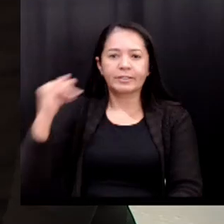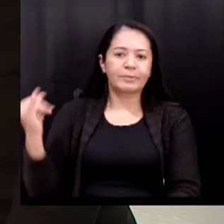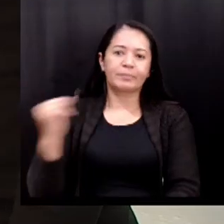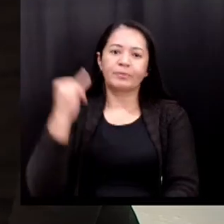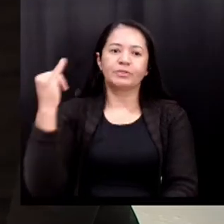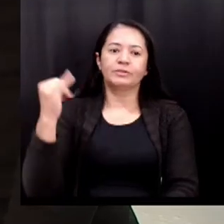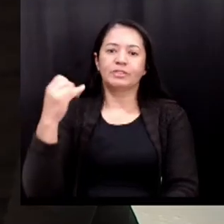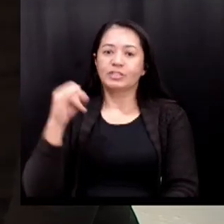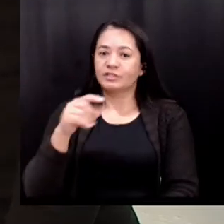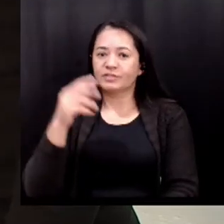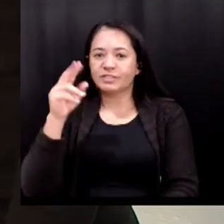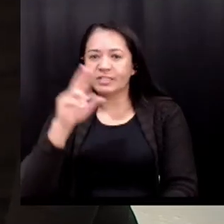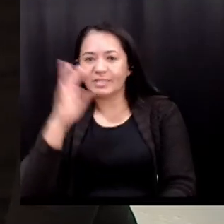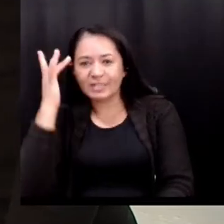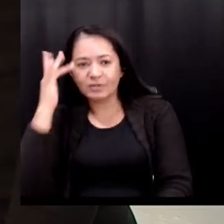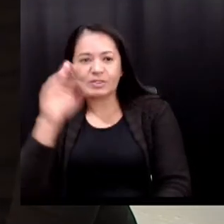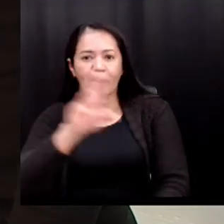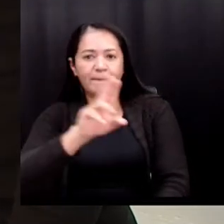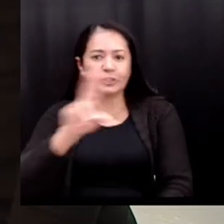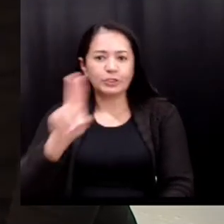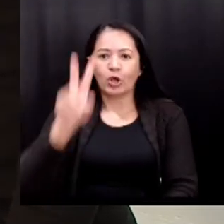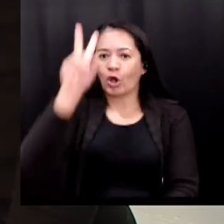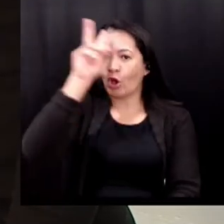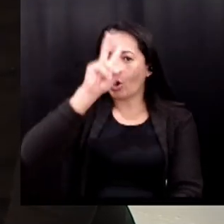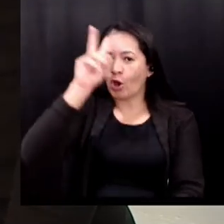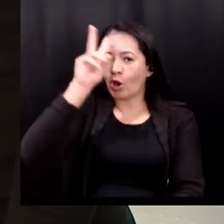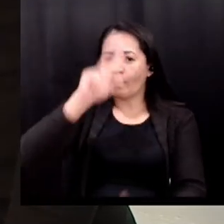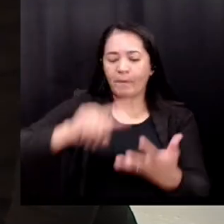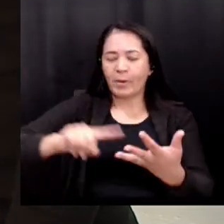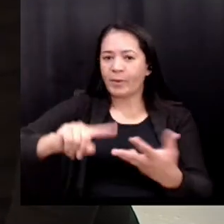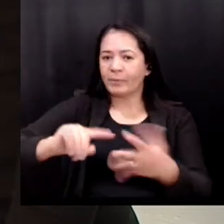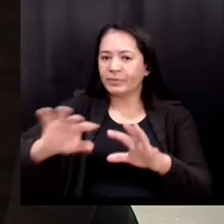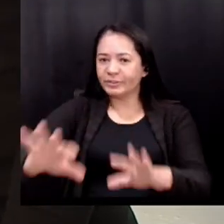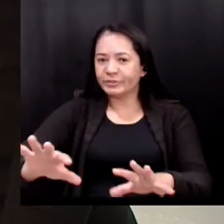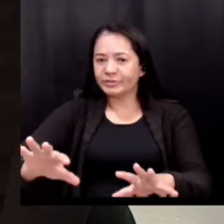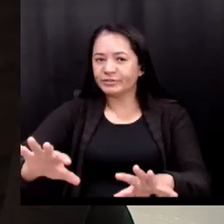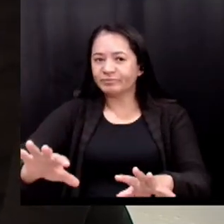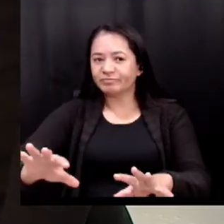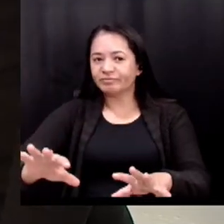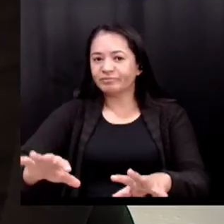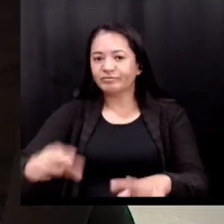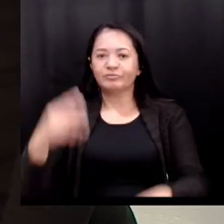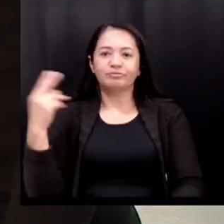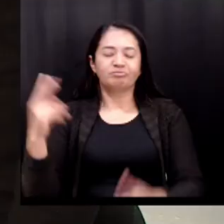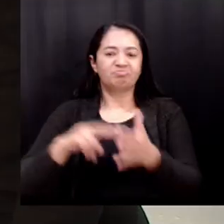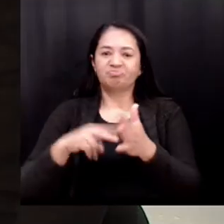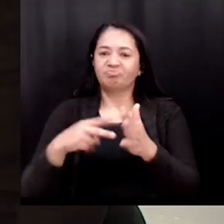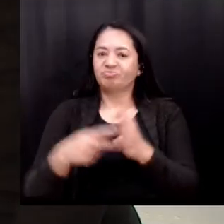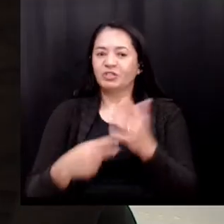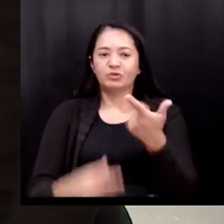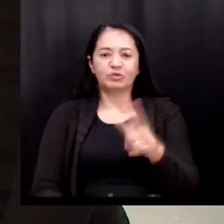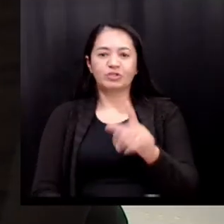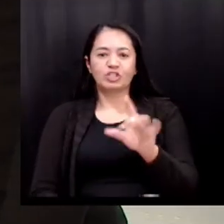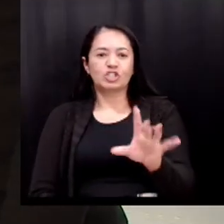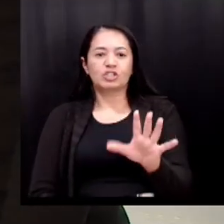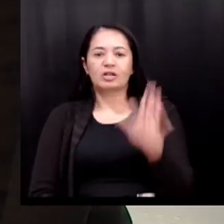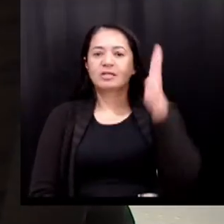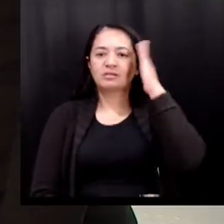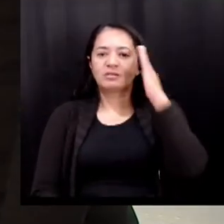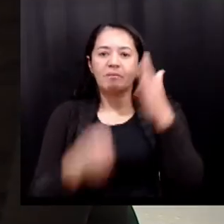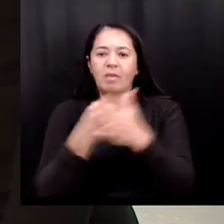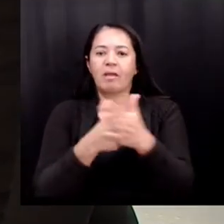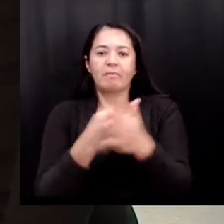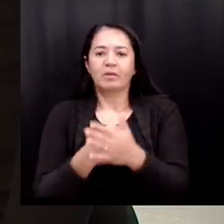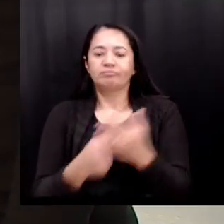nomes, histórias, todas essas coisas, acaba não tendo muito sentido, né? Você só saber o tatame,